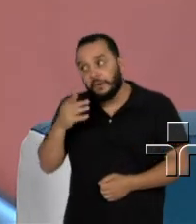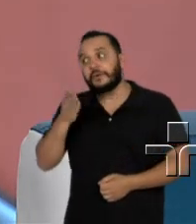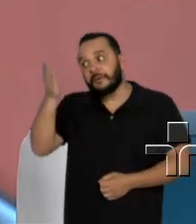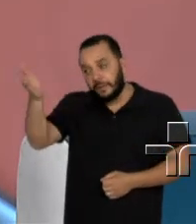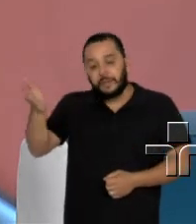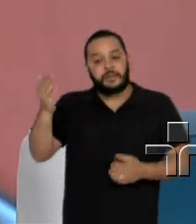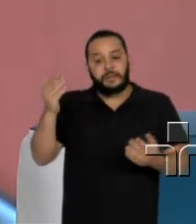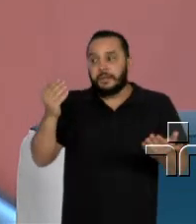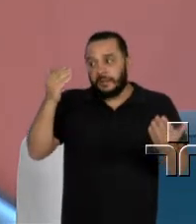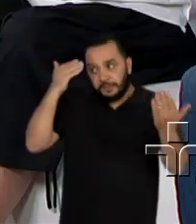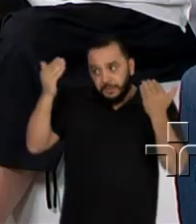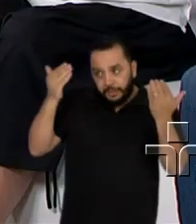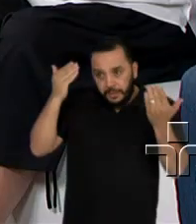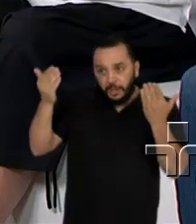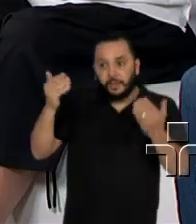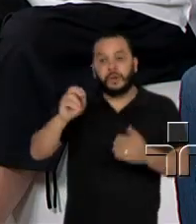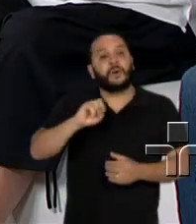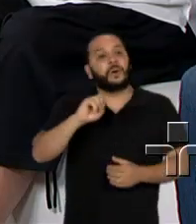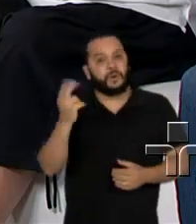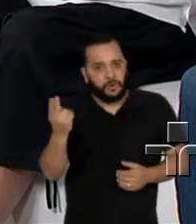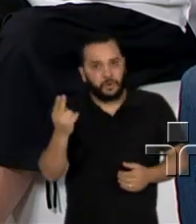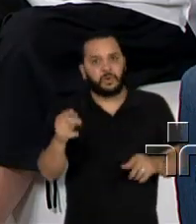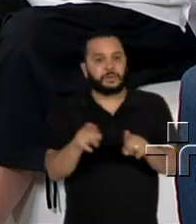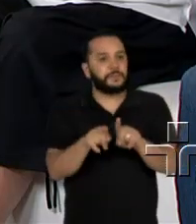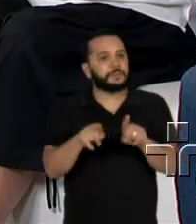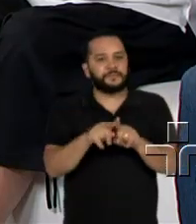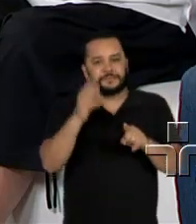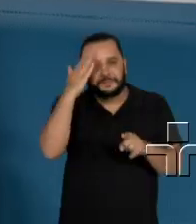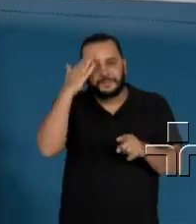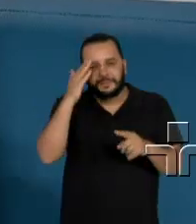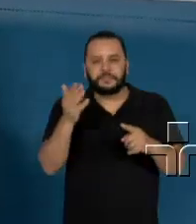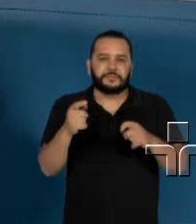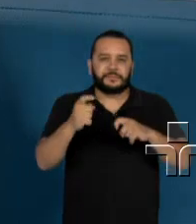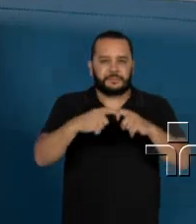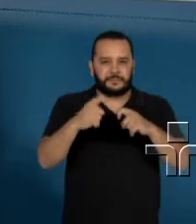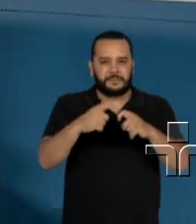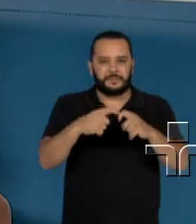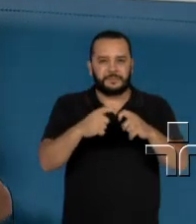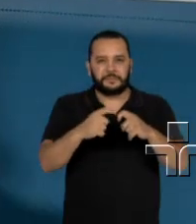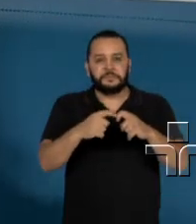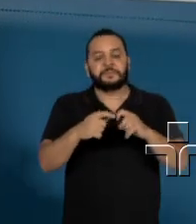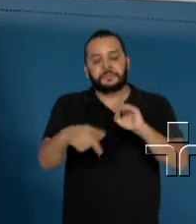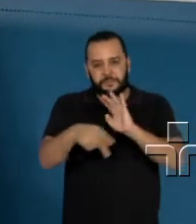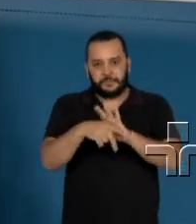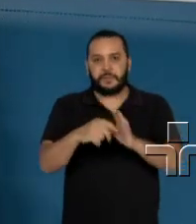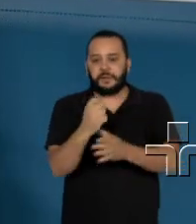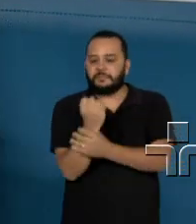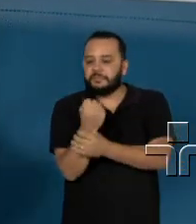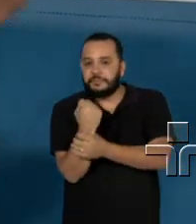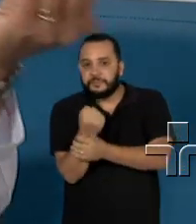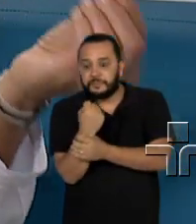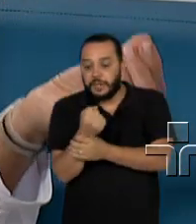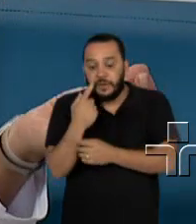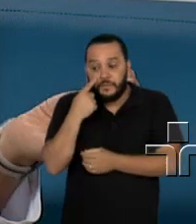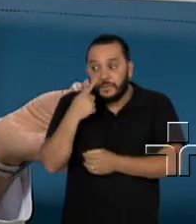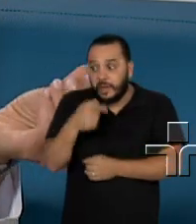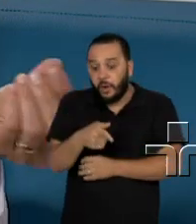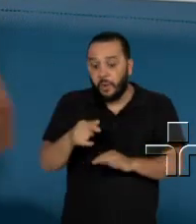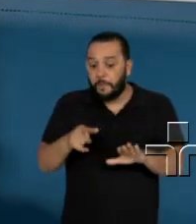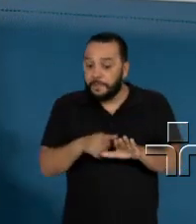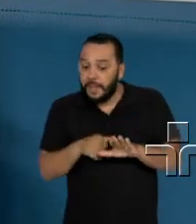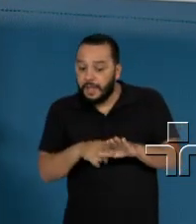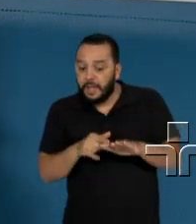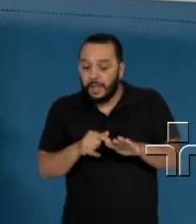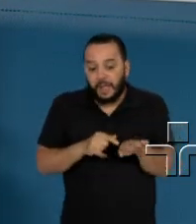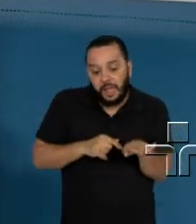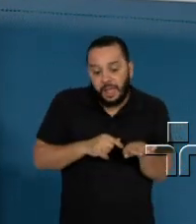até por um ortopedista você consegue diagnosticar é uma postura é um t é uma coluna